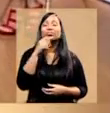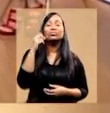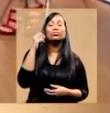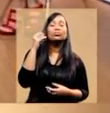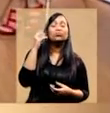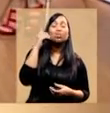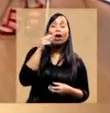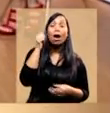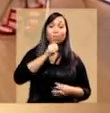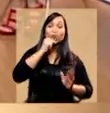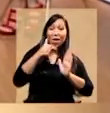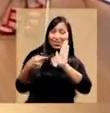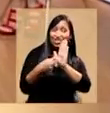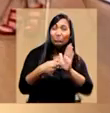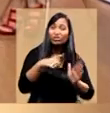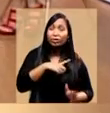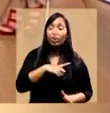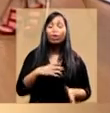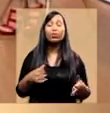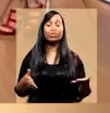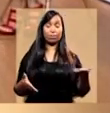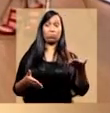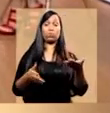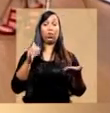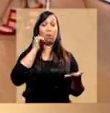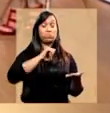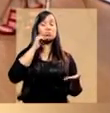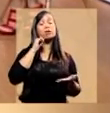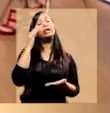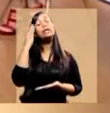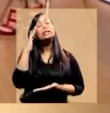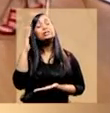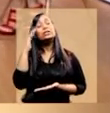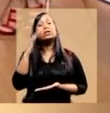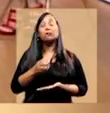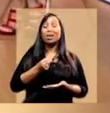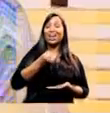para a Demora mulher ir lá mais, e né? denunciar? Eu acho que para a mulher entender,